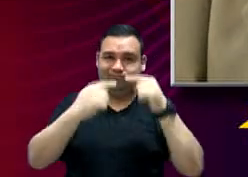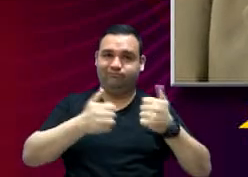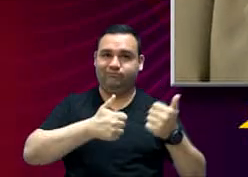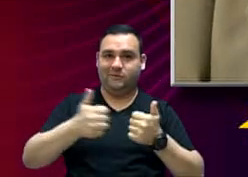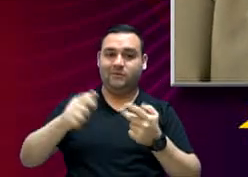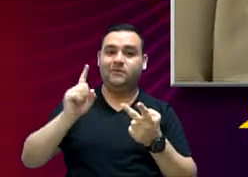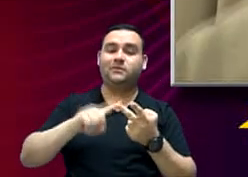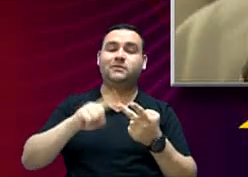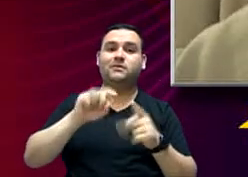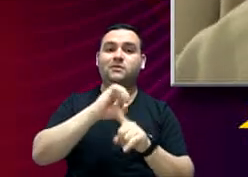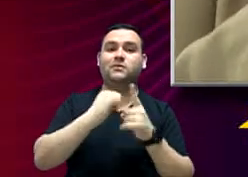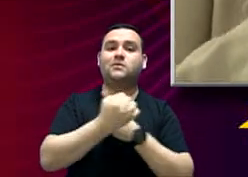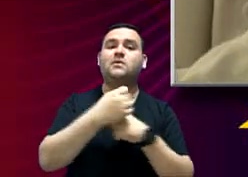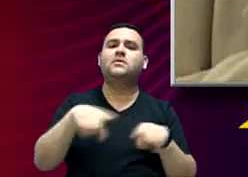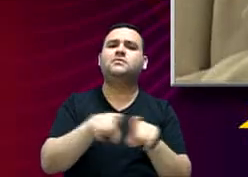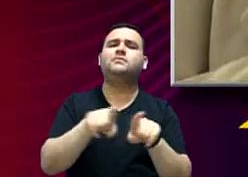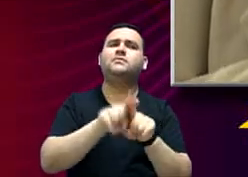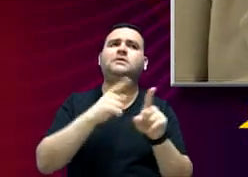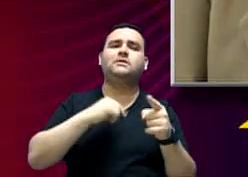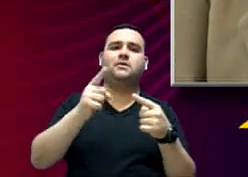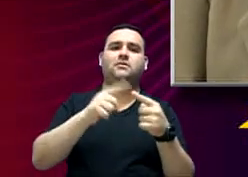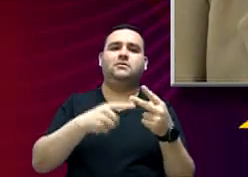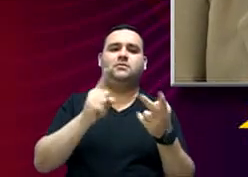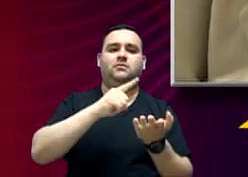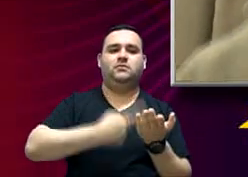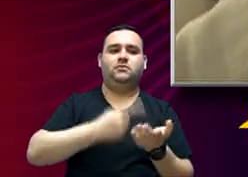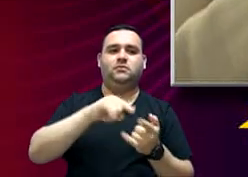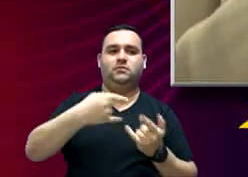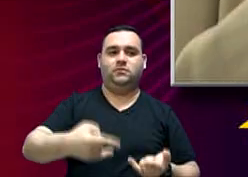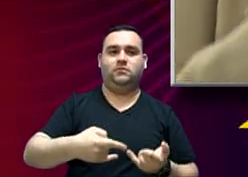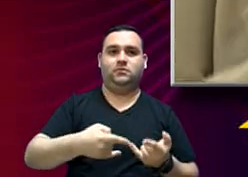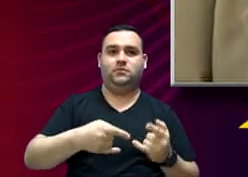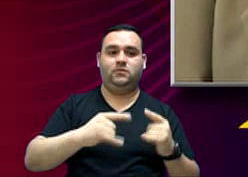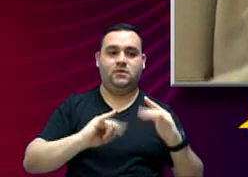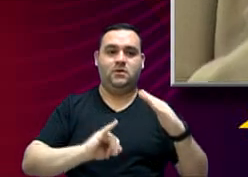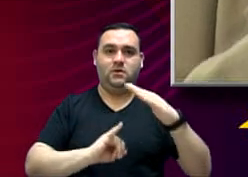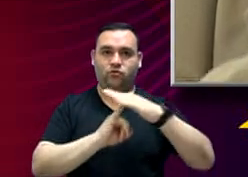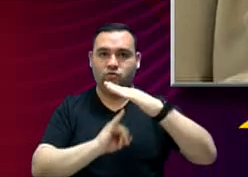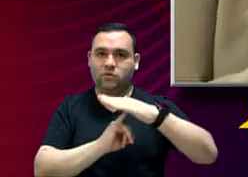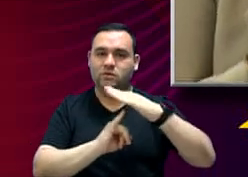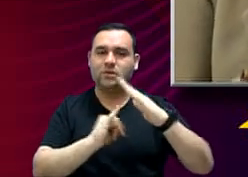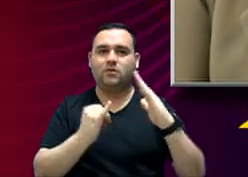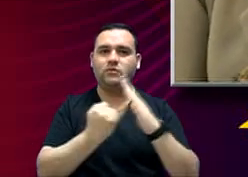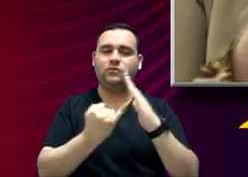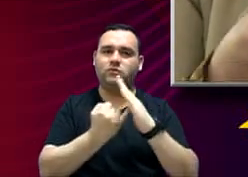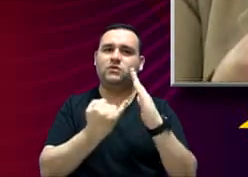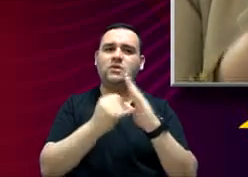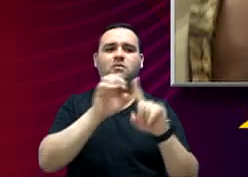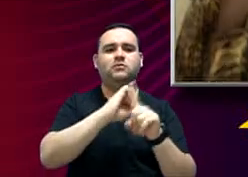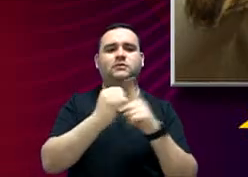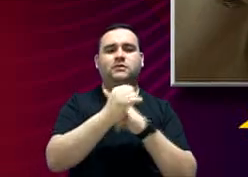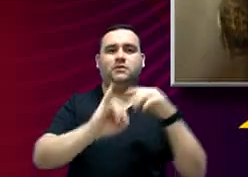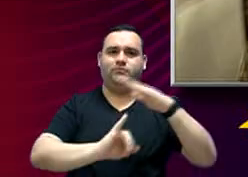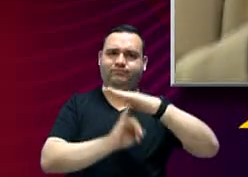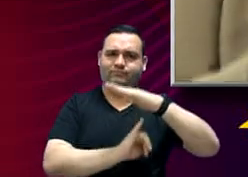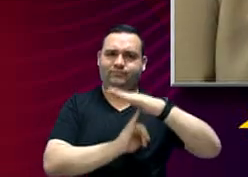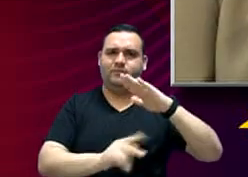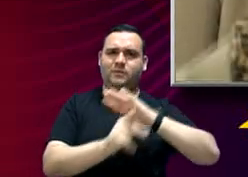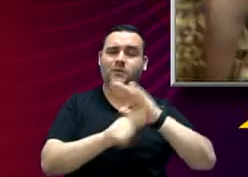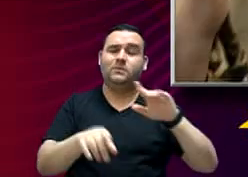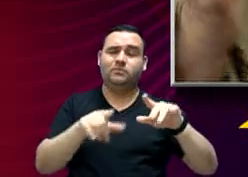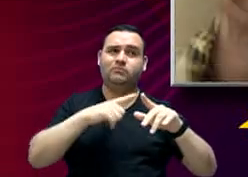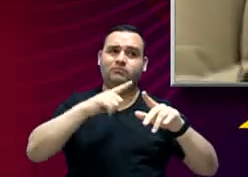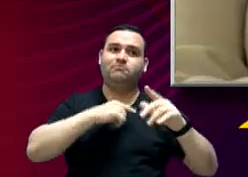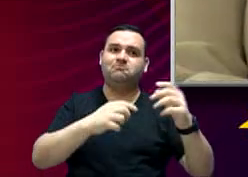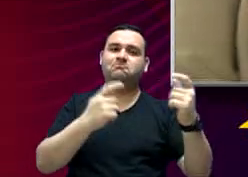assistência social, celebrou 2 contratos com instituições, organizações da sociedade civil, que têm pleno